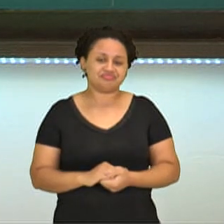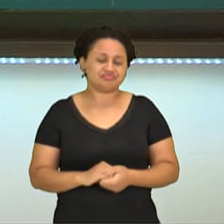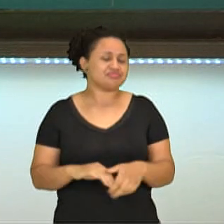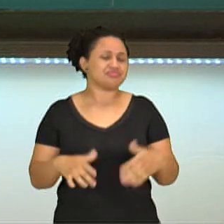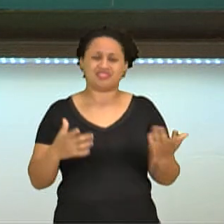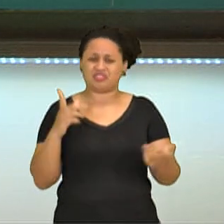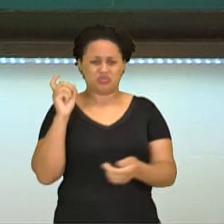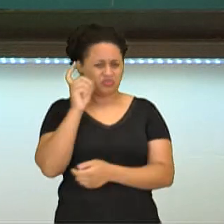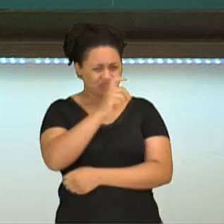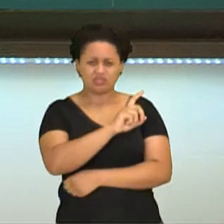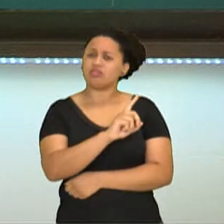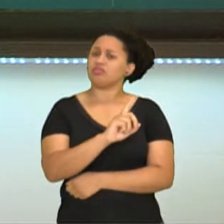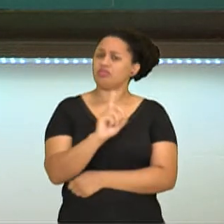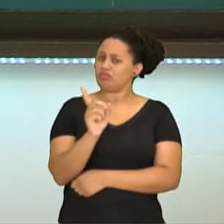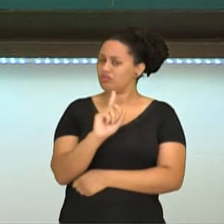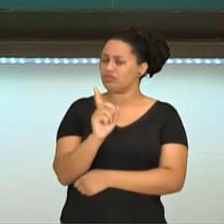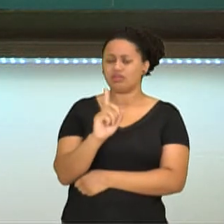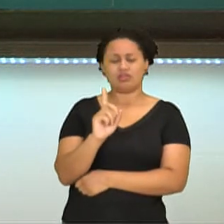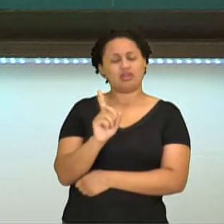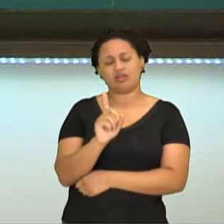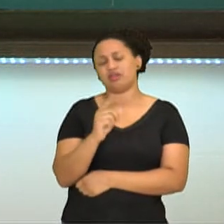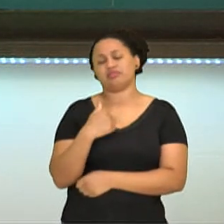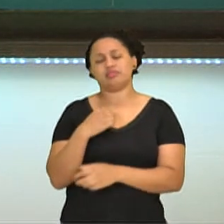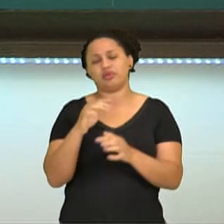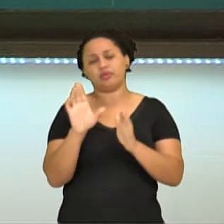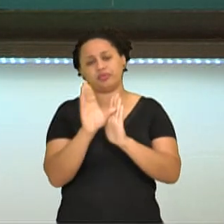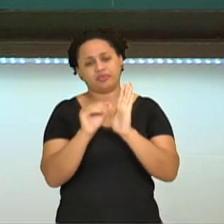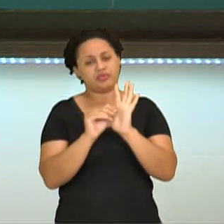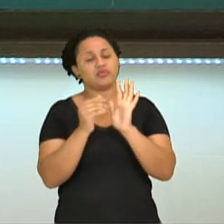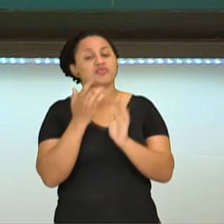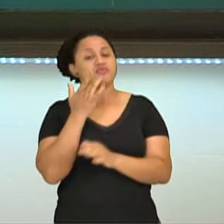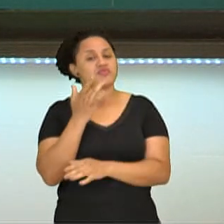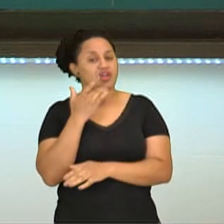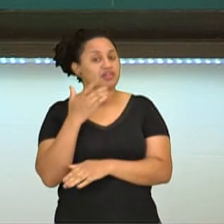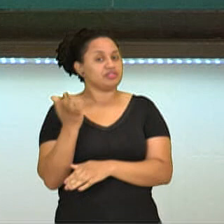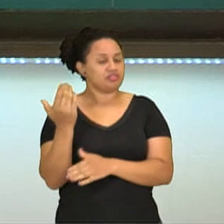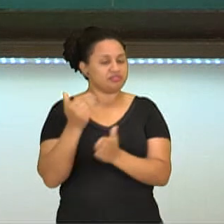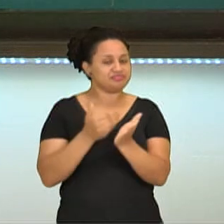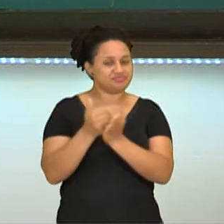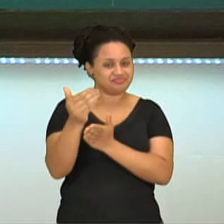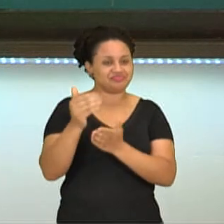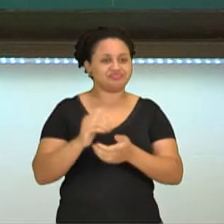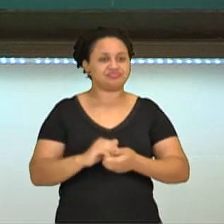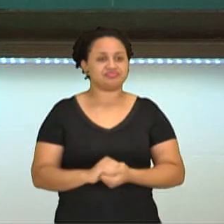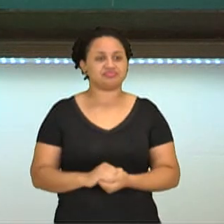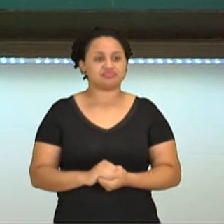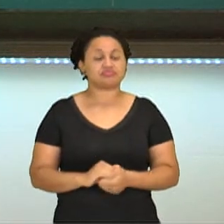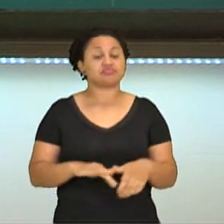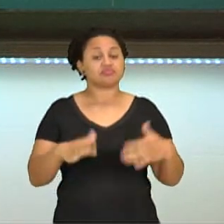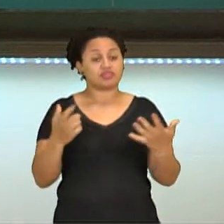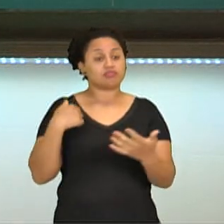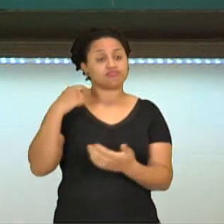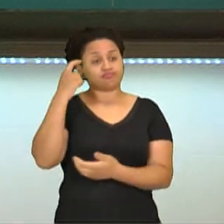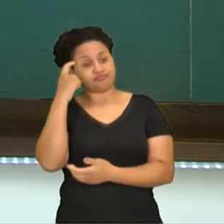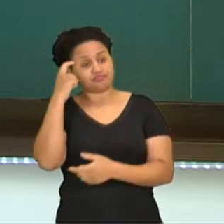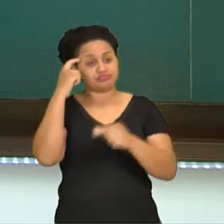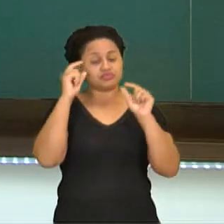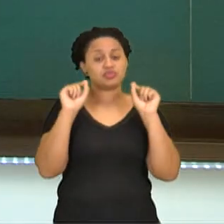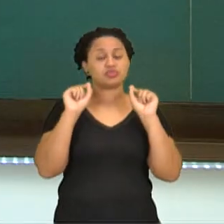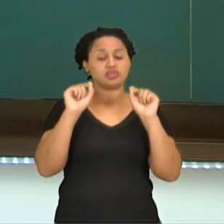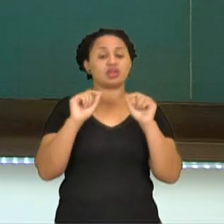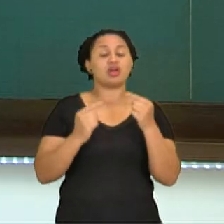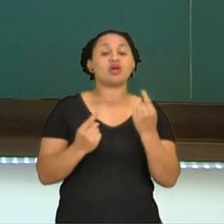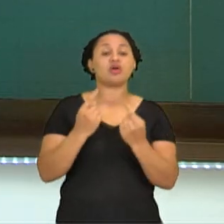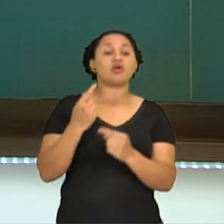não é difícil, teacher? Nada, é um conteúdo bem fácil. Vamos começar? Então, pensem lá, qual é